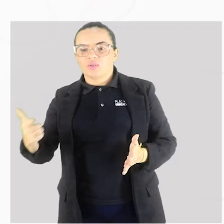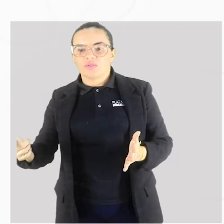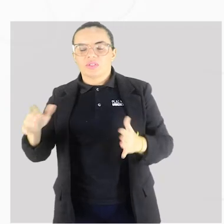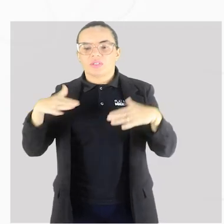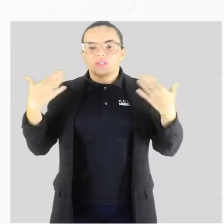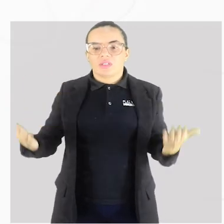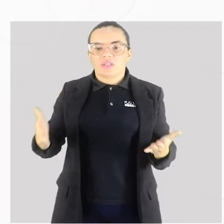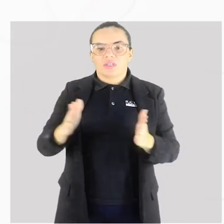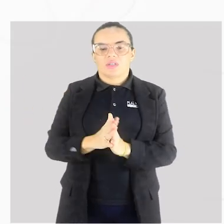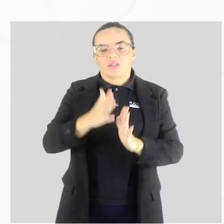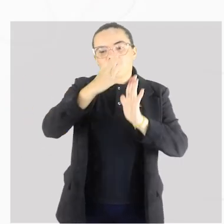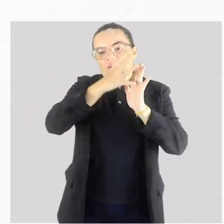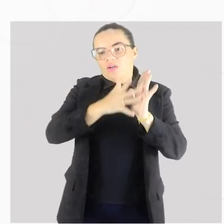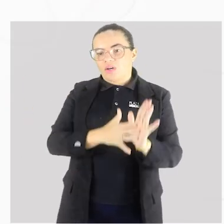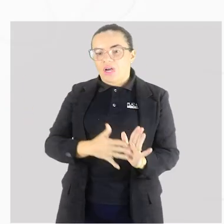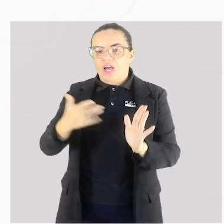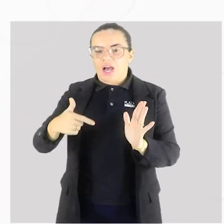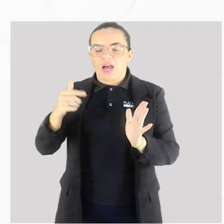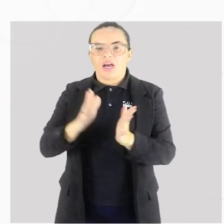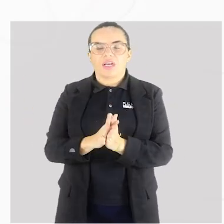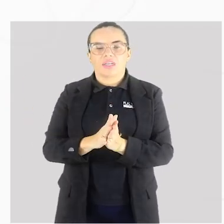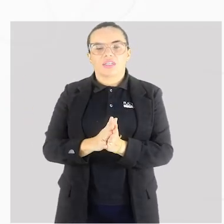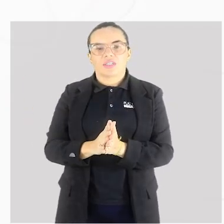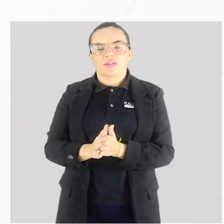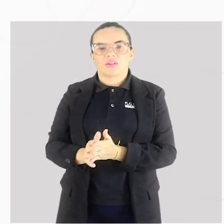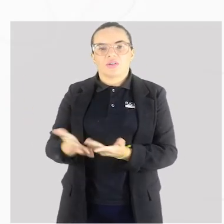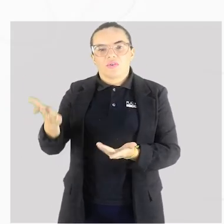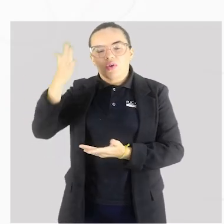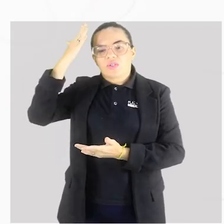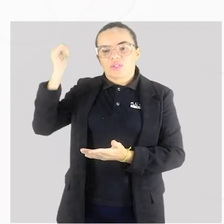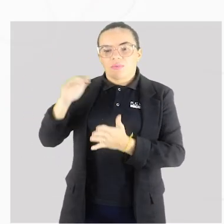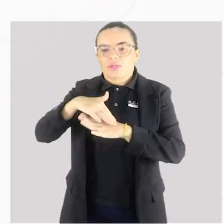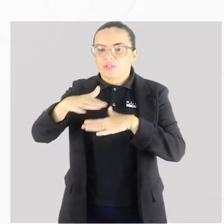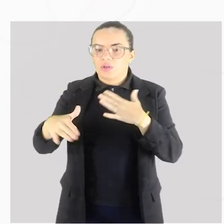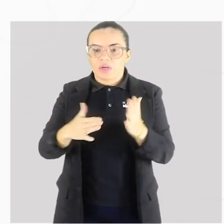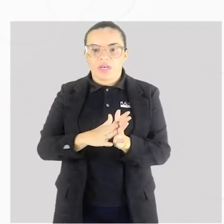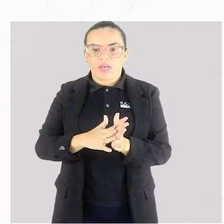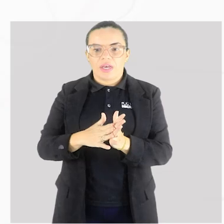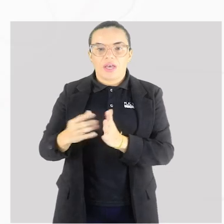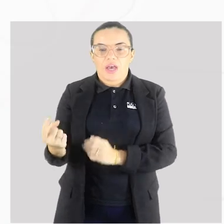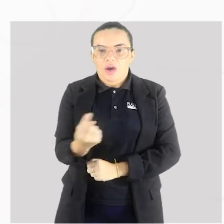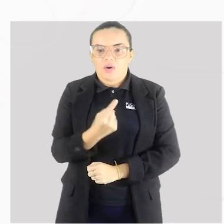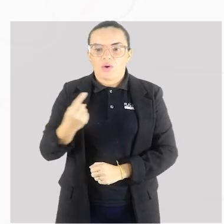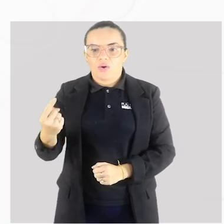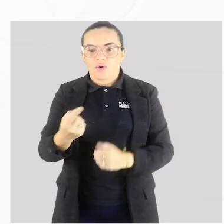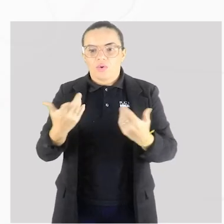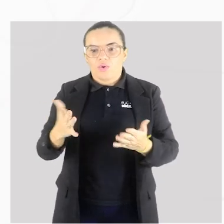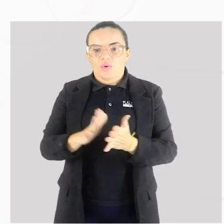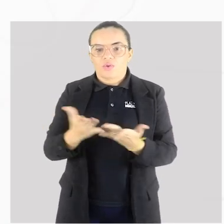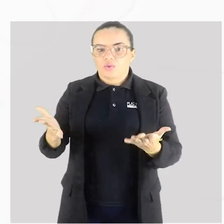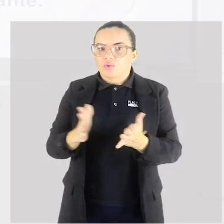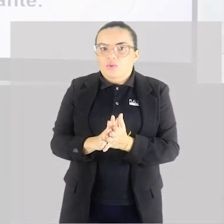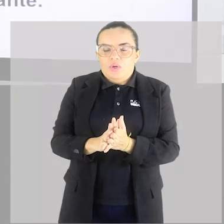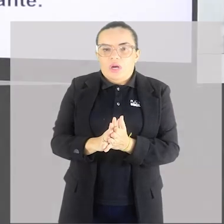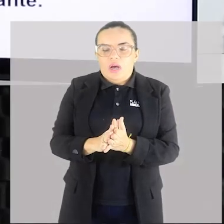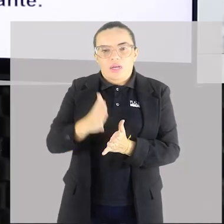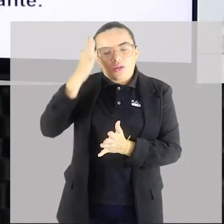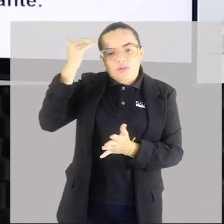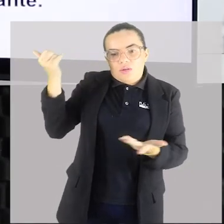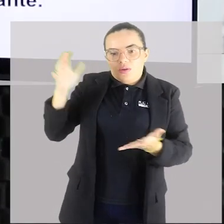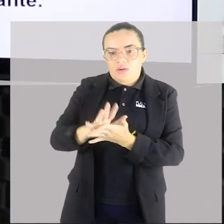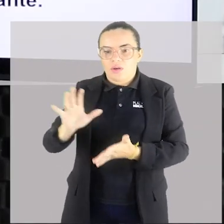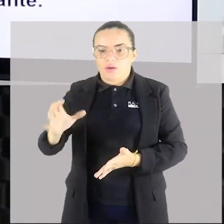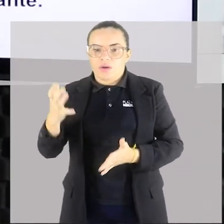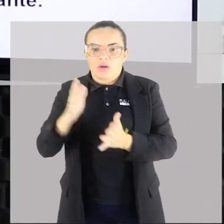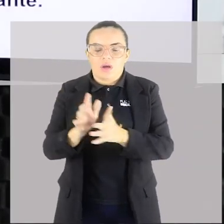Cada evento é único e imprevisível. Pode envolver um ou diversos elementos. Exemplo, a música, o John Cage trazia muito